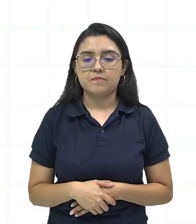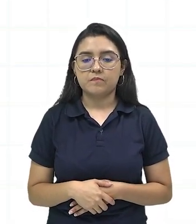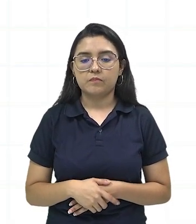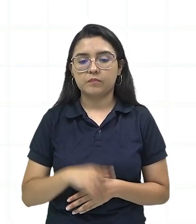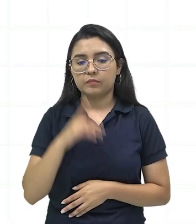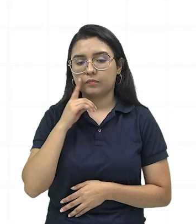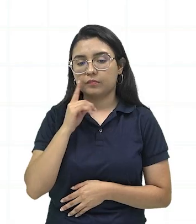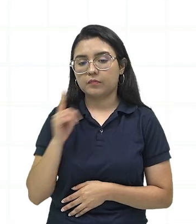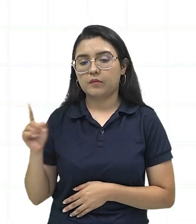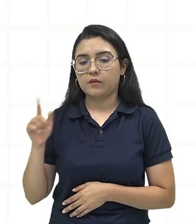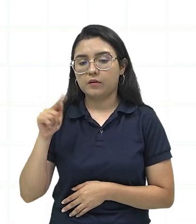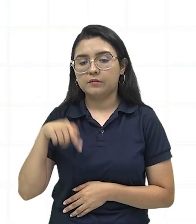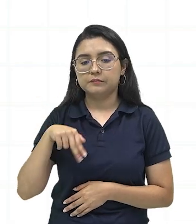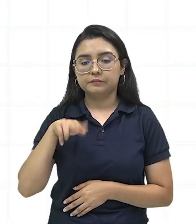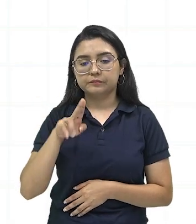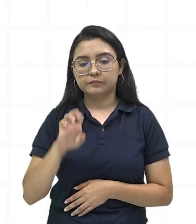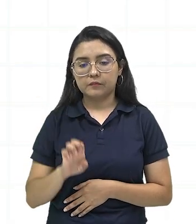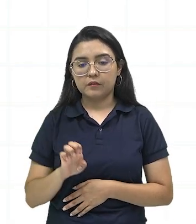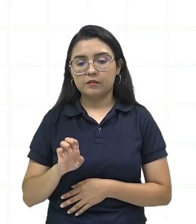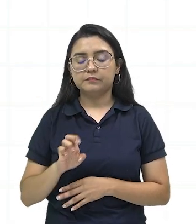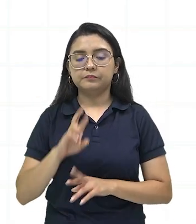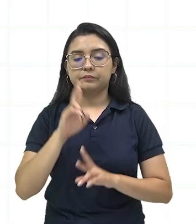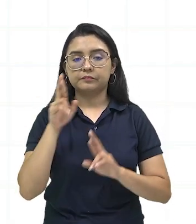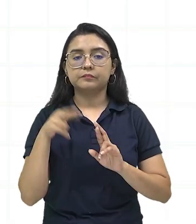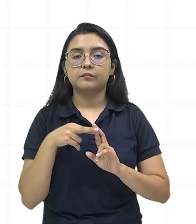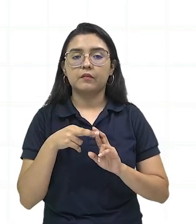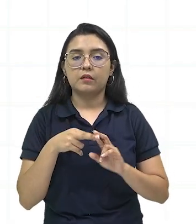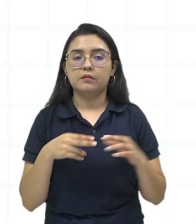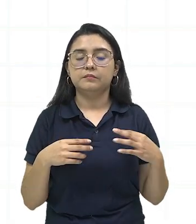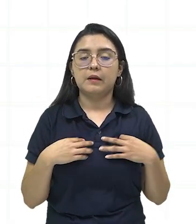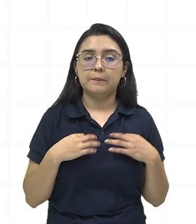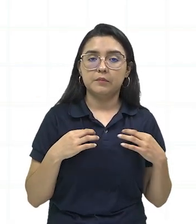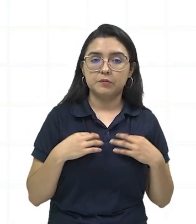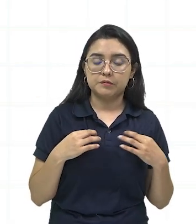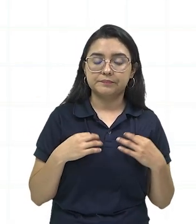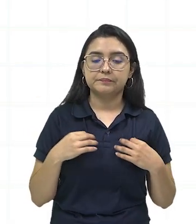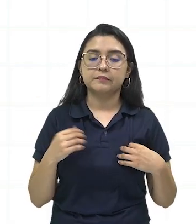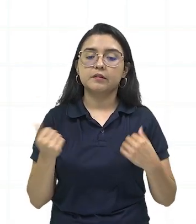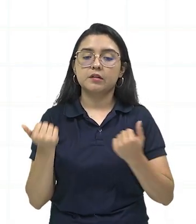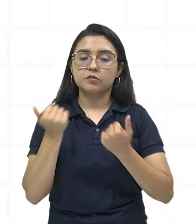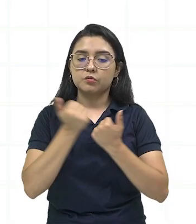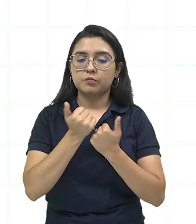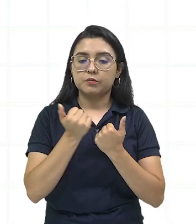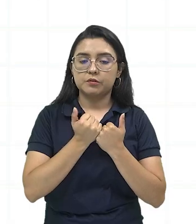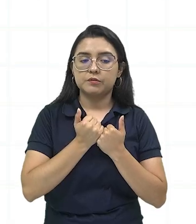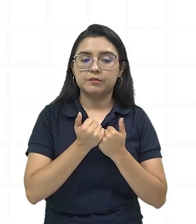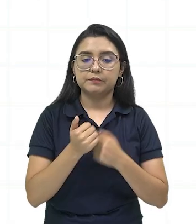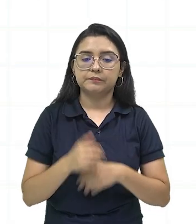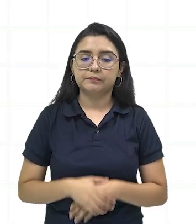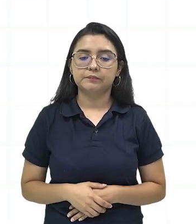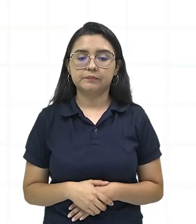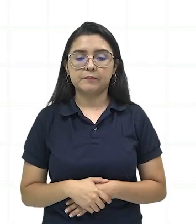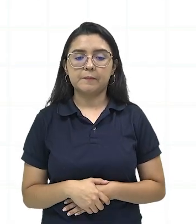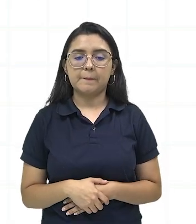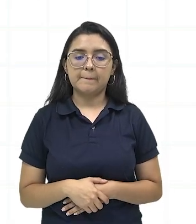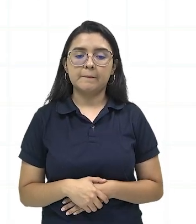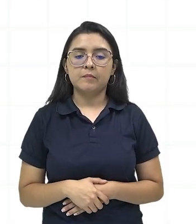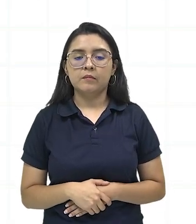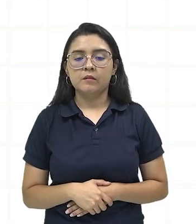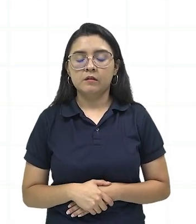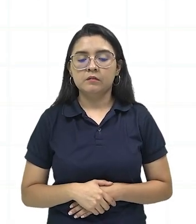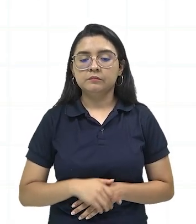ó, o que, tá? Tá se referindo à blusa, ele tá substituindo, então, blusa aqui é o